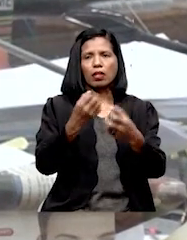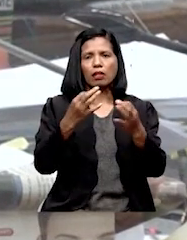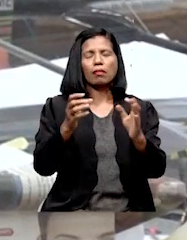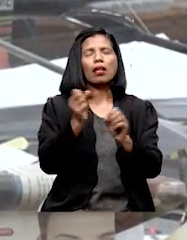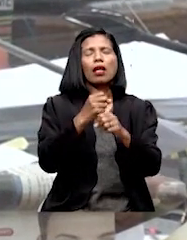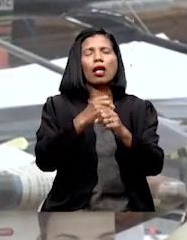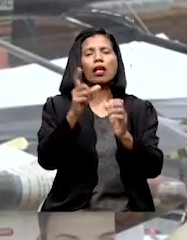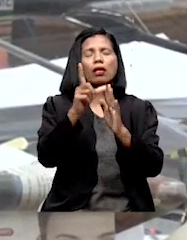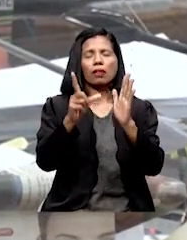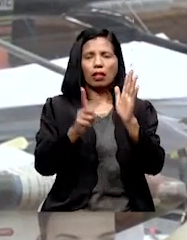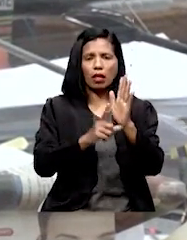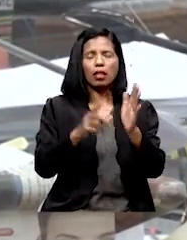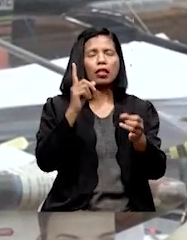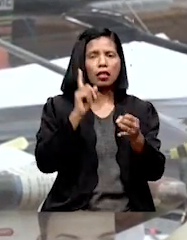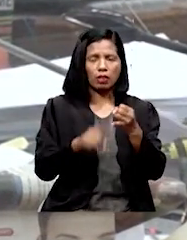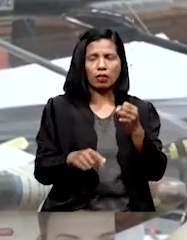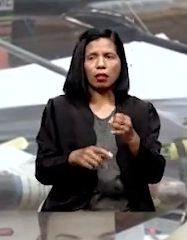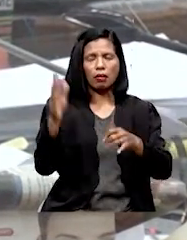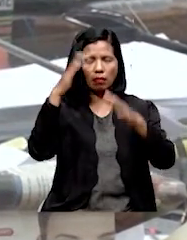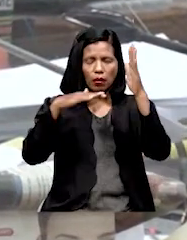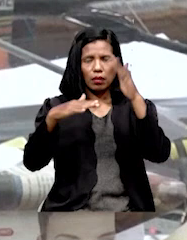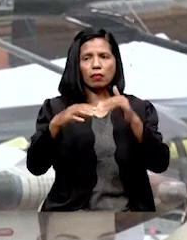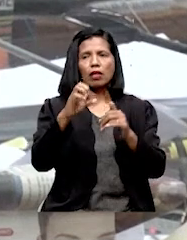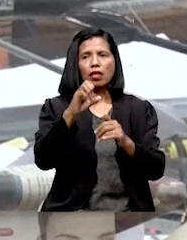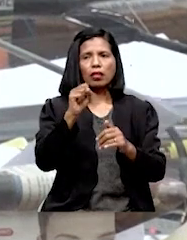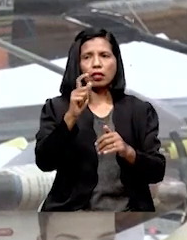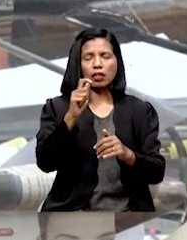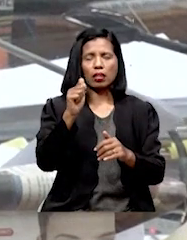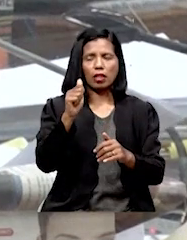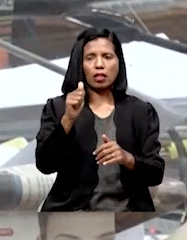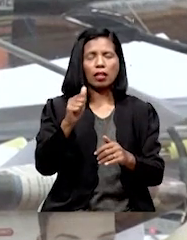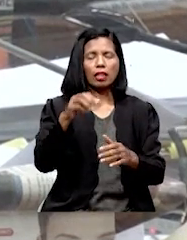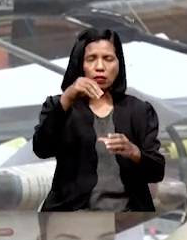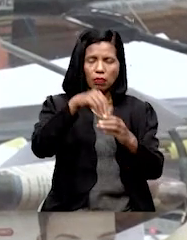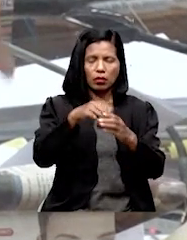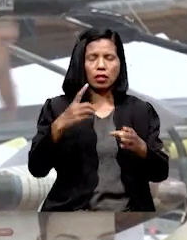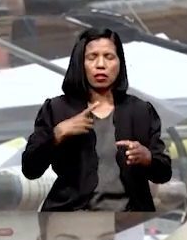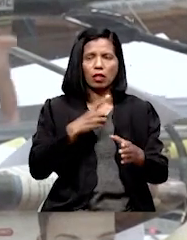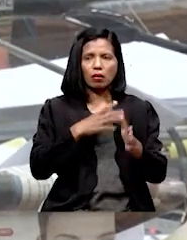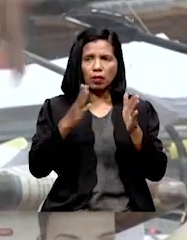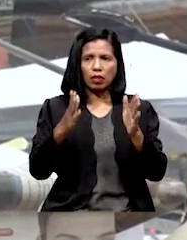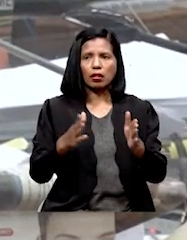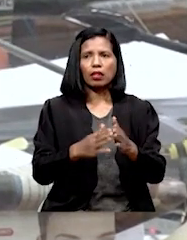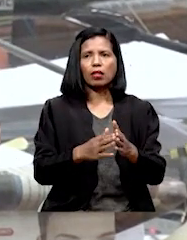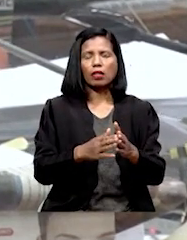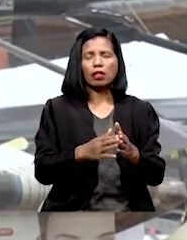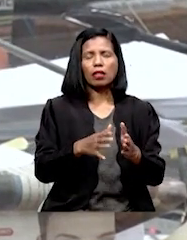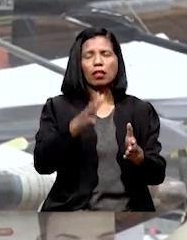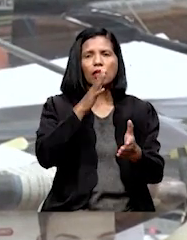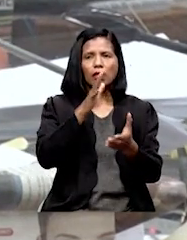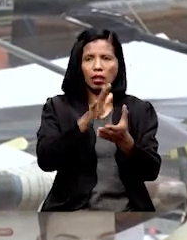lei ikus. Problema está aí, incluímos deputados balu, deputadas balu nilai, mas está mo outra